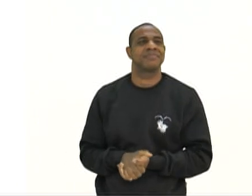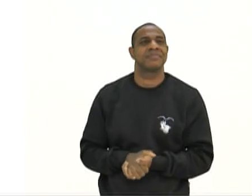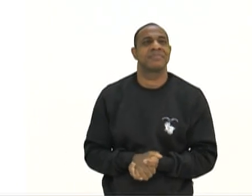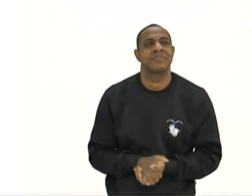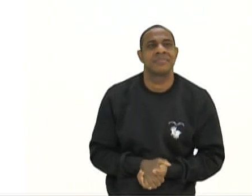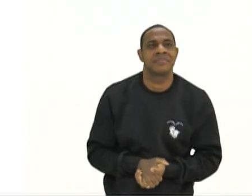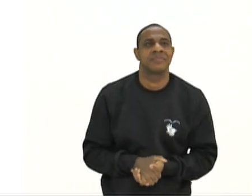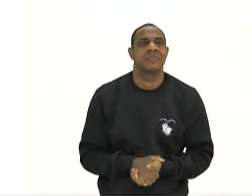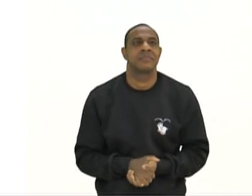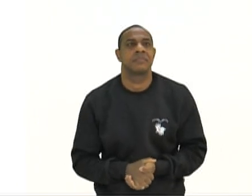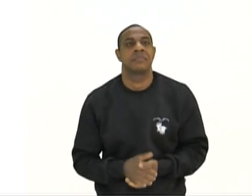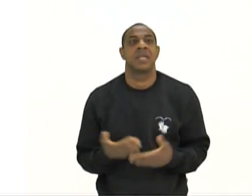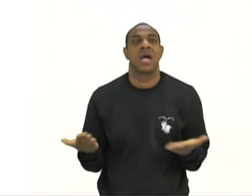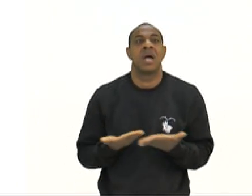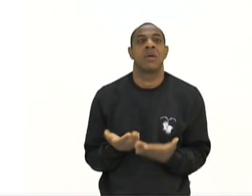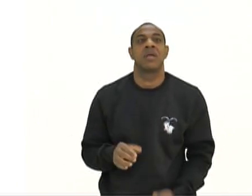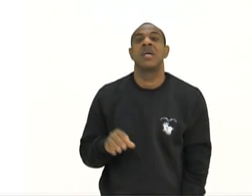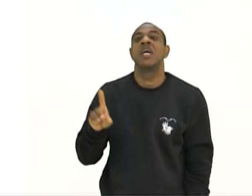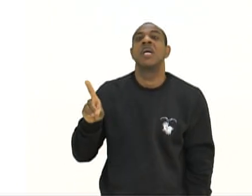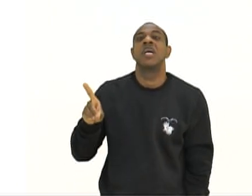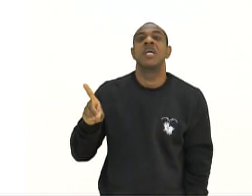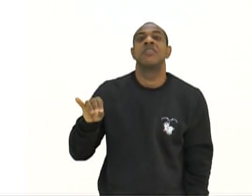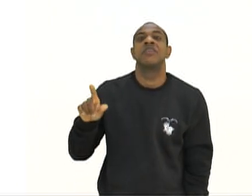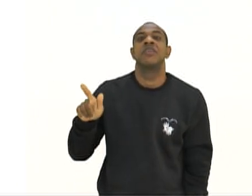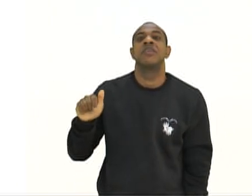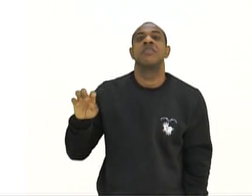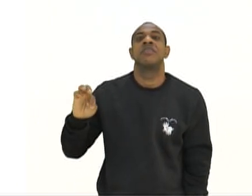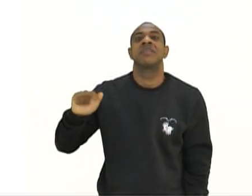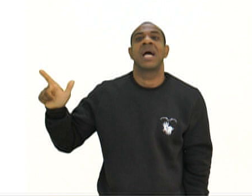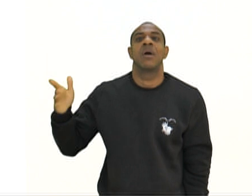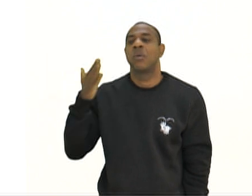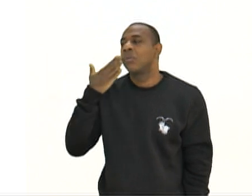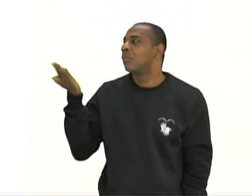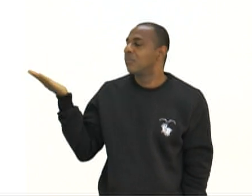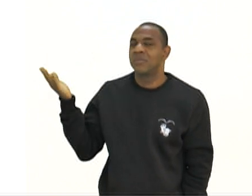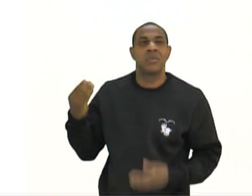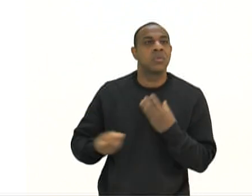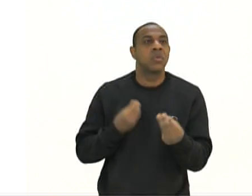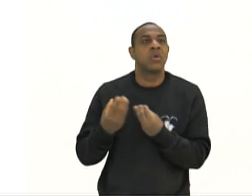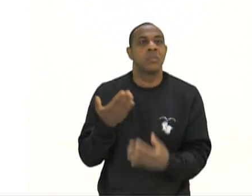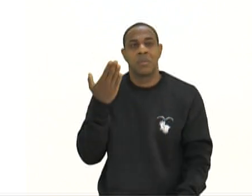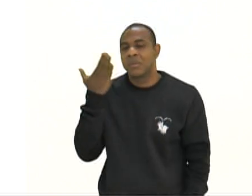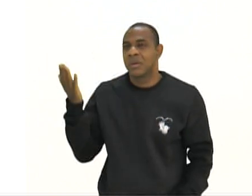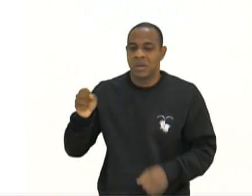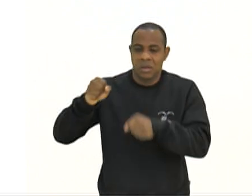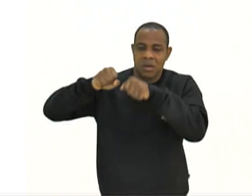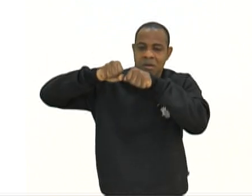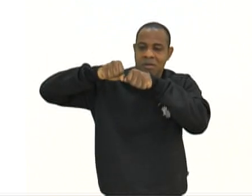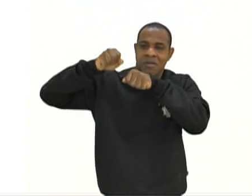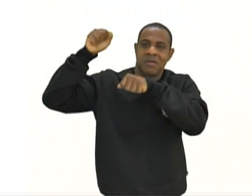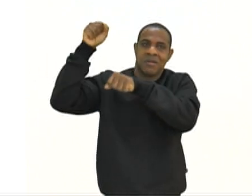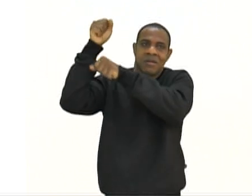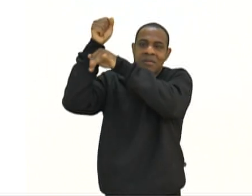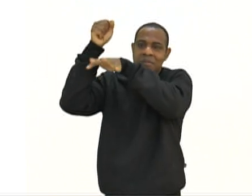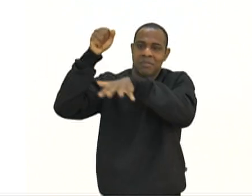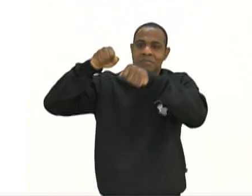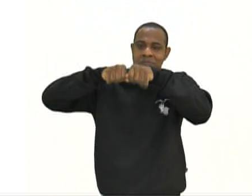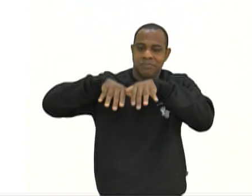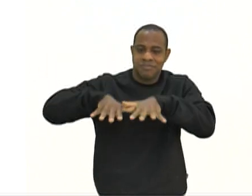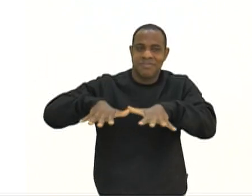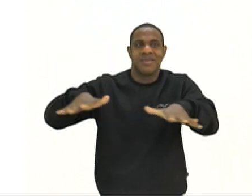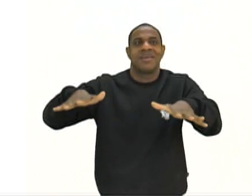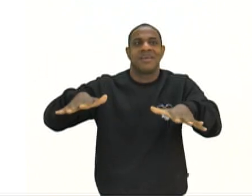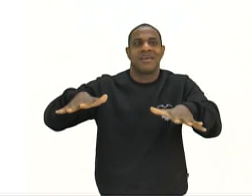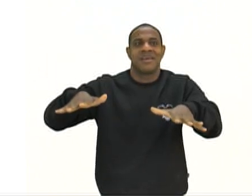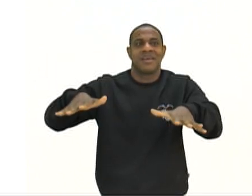próxima tela? A ideia do sinal digital, olha o que temos ali, ó. É uma sequência discreta no tempo, ela consegue ser descontínua. É